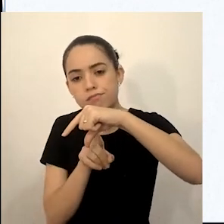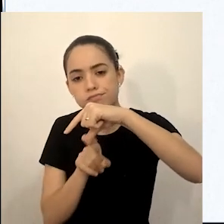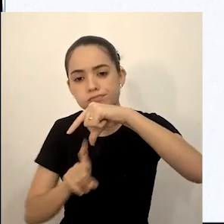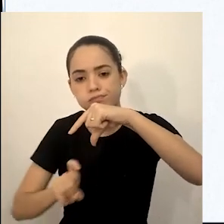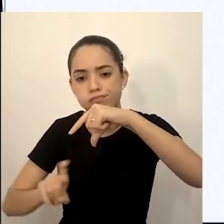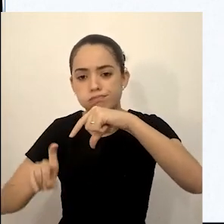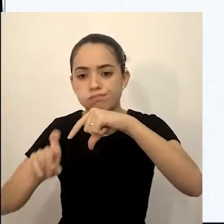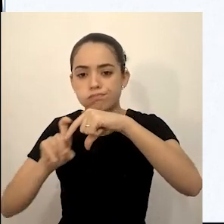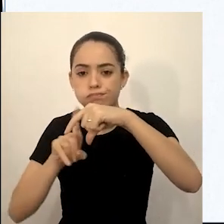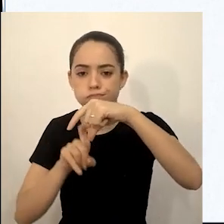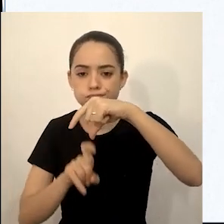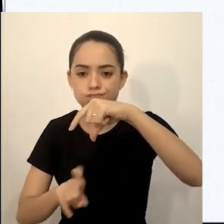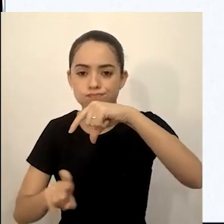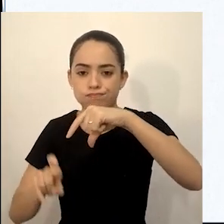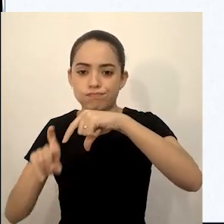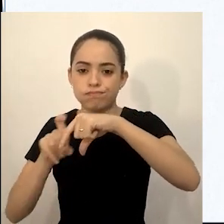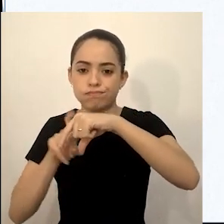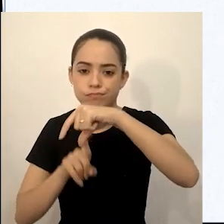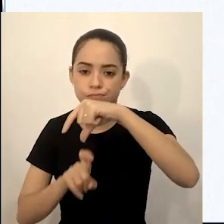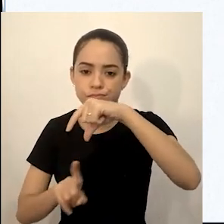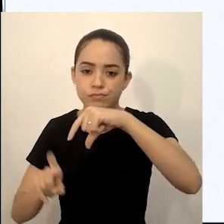túbulo seminífero.